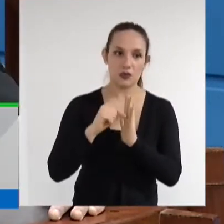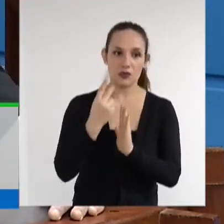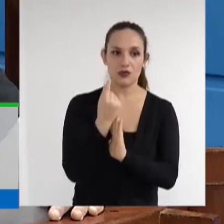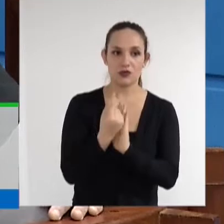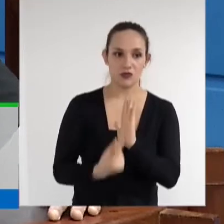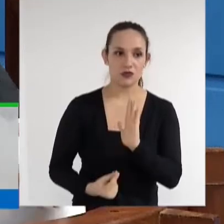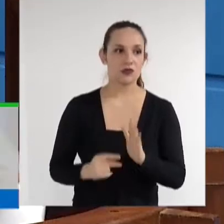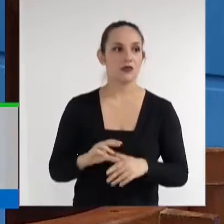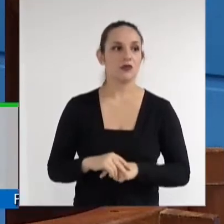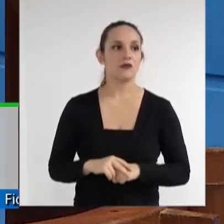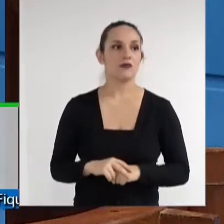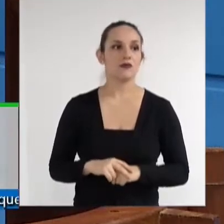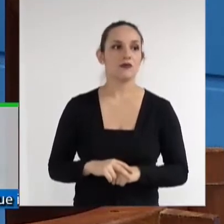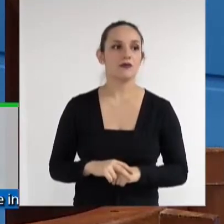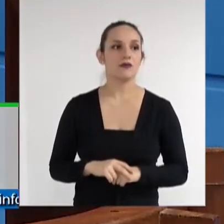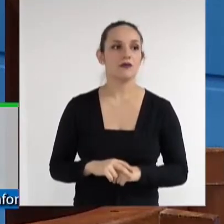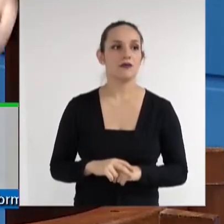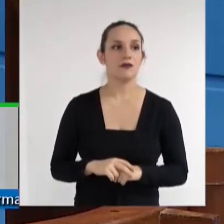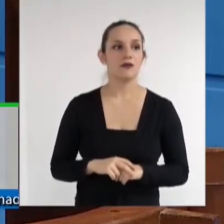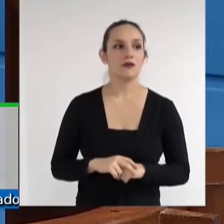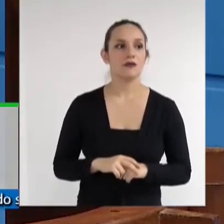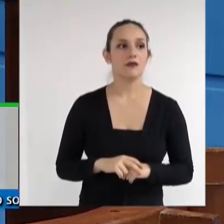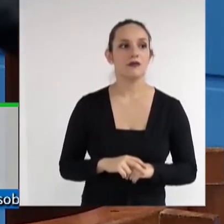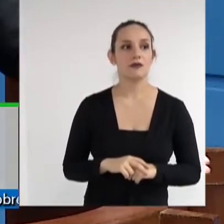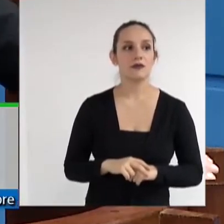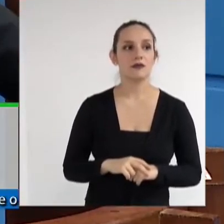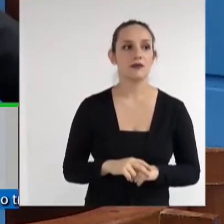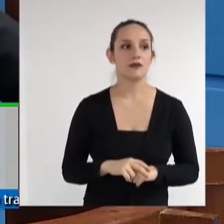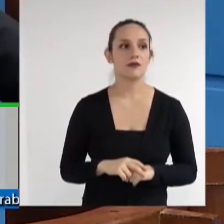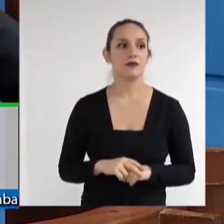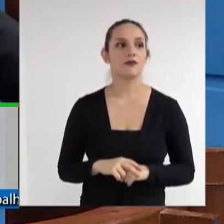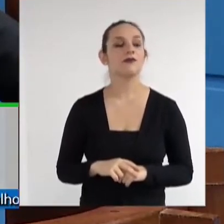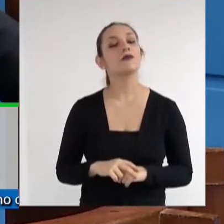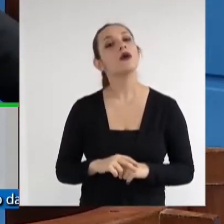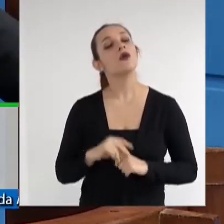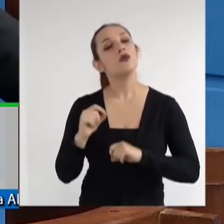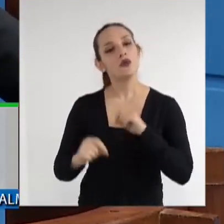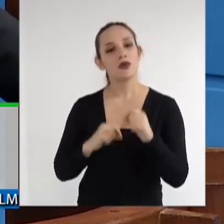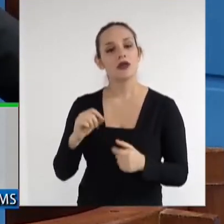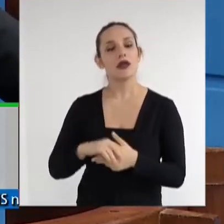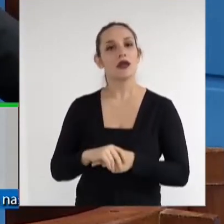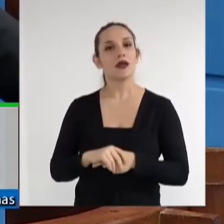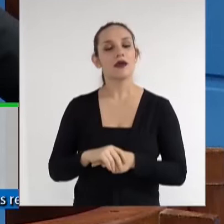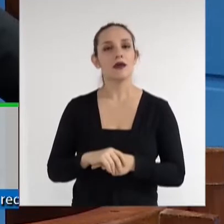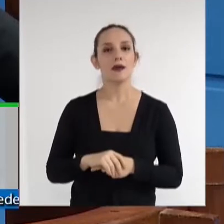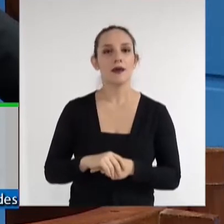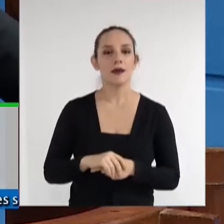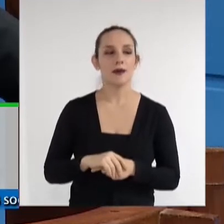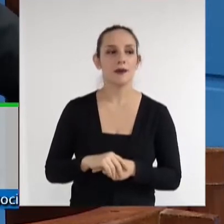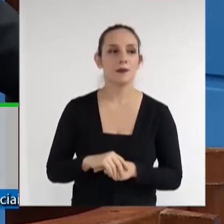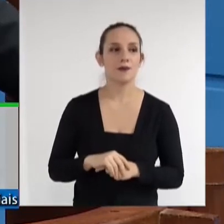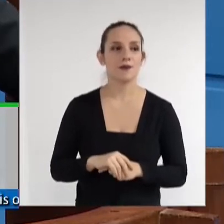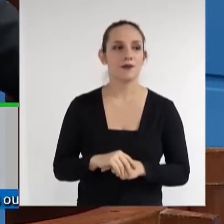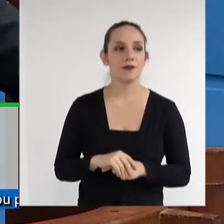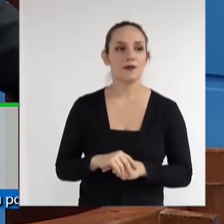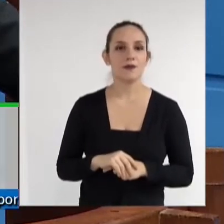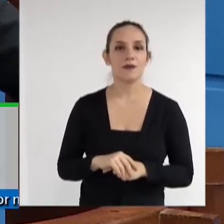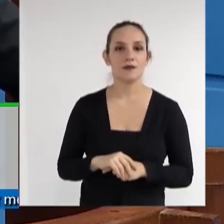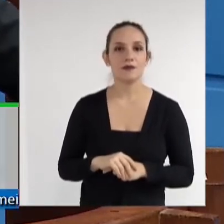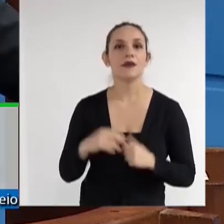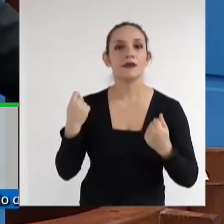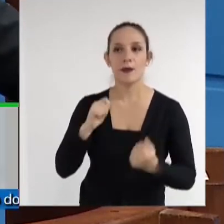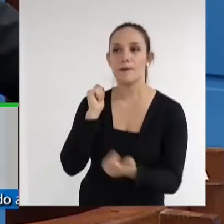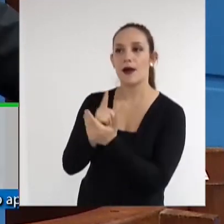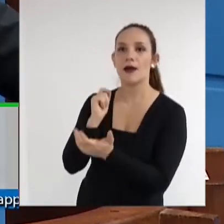garantir que os credores possam receber os juros